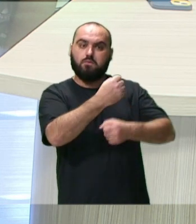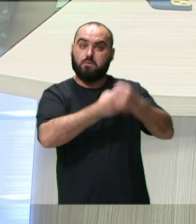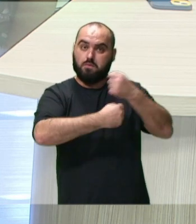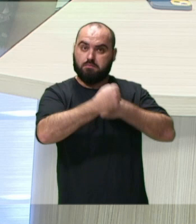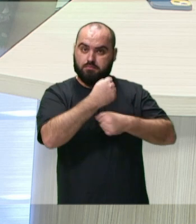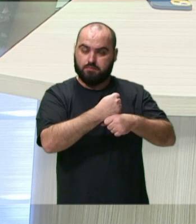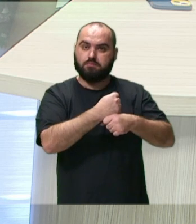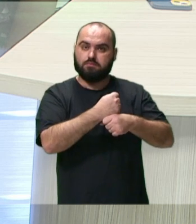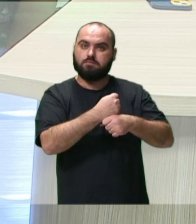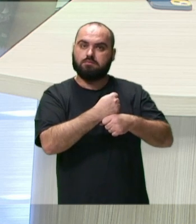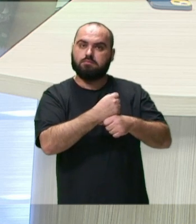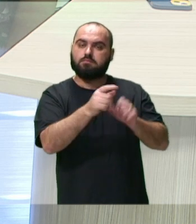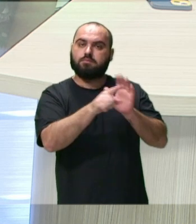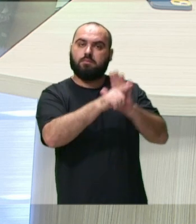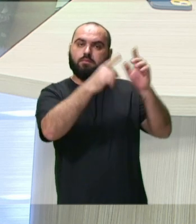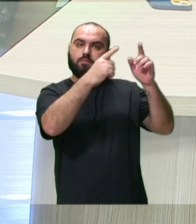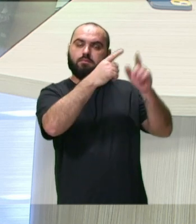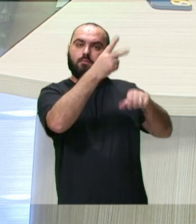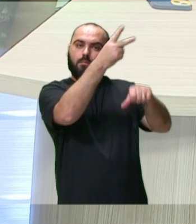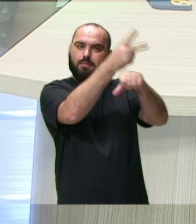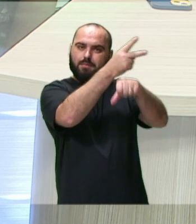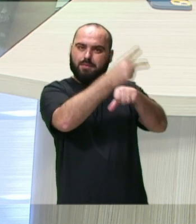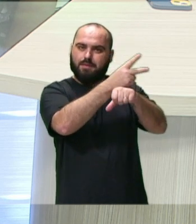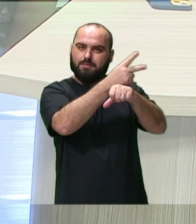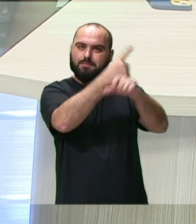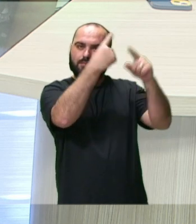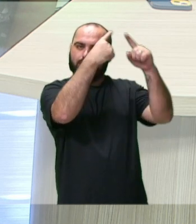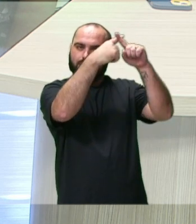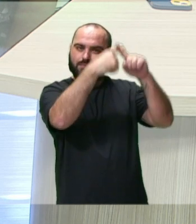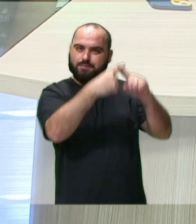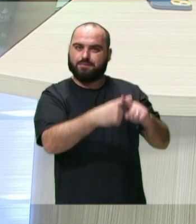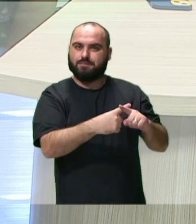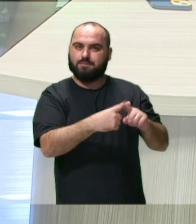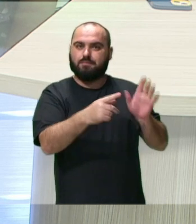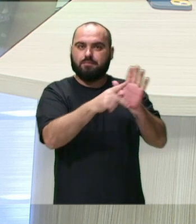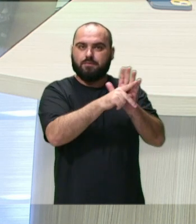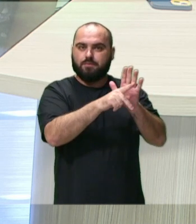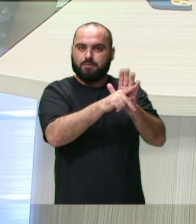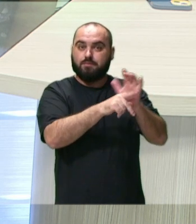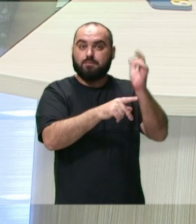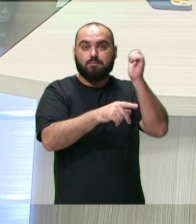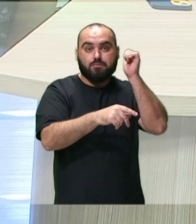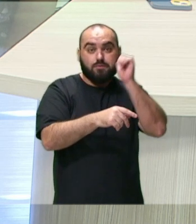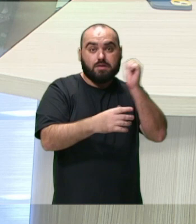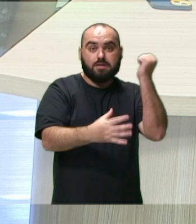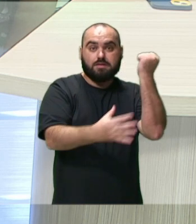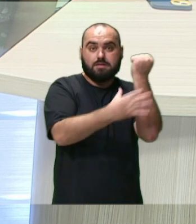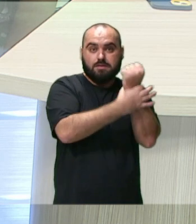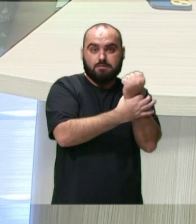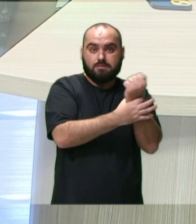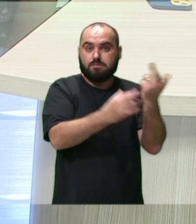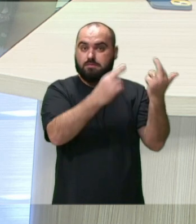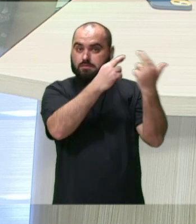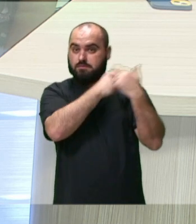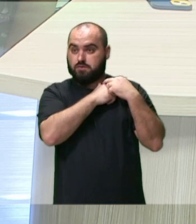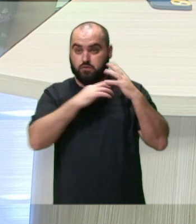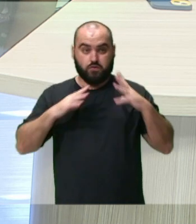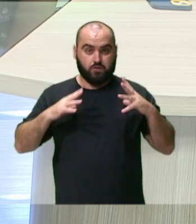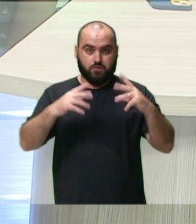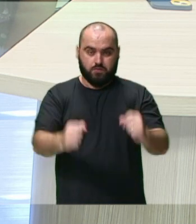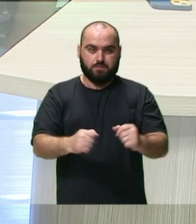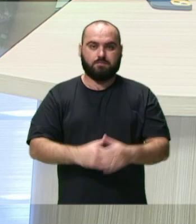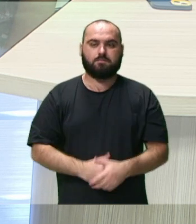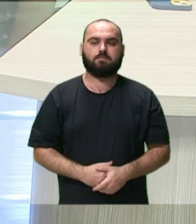passado o concurso de vídeos Mulher Segura, Tarefa de Todos. Como que a senhora avalia a participação do público,